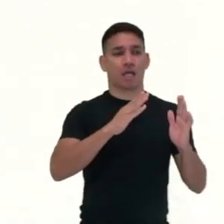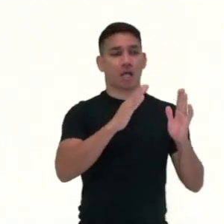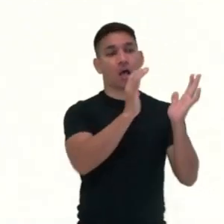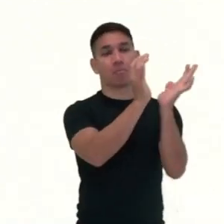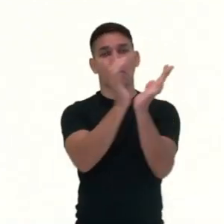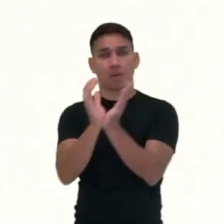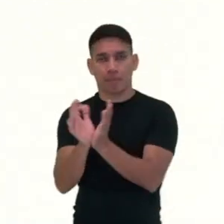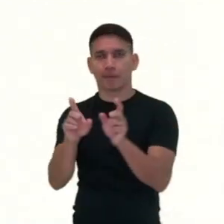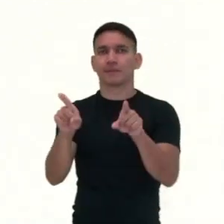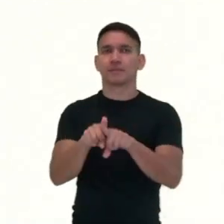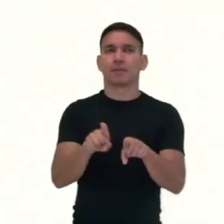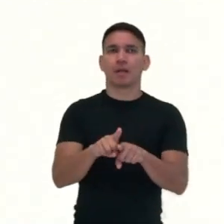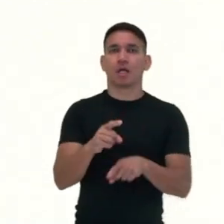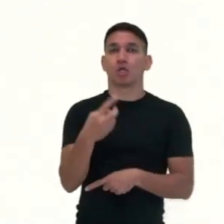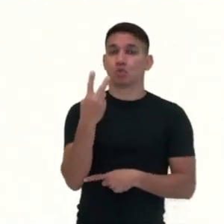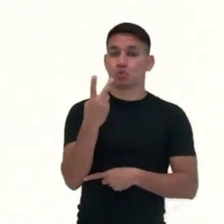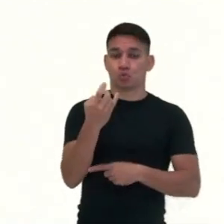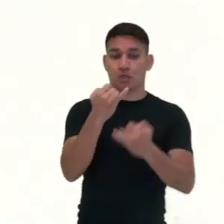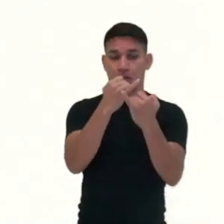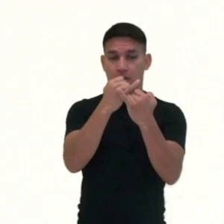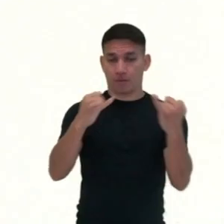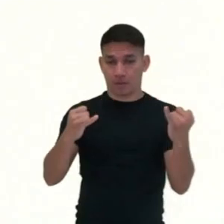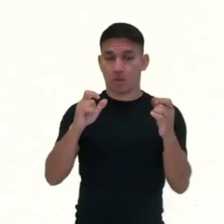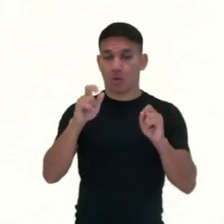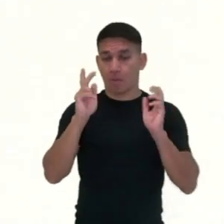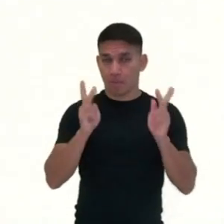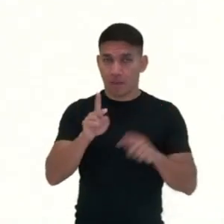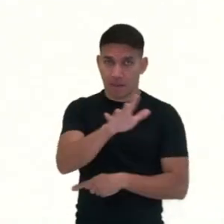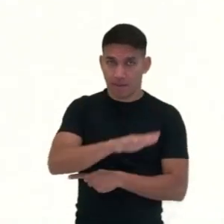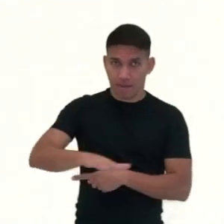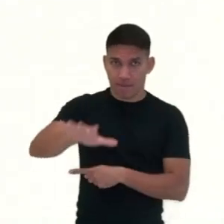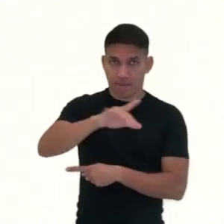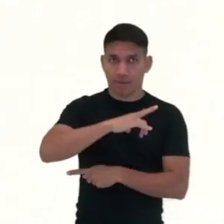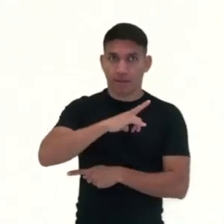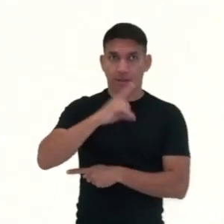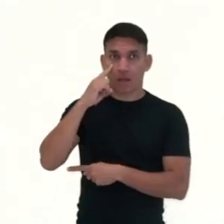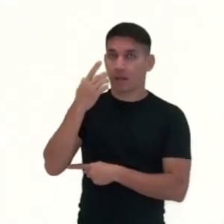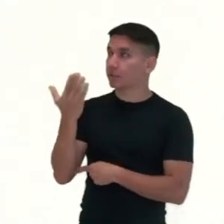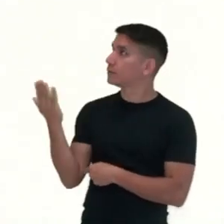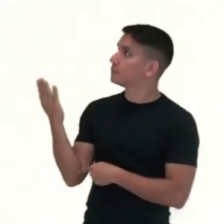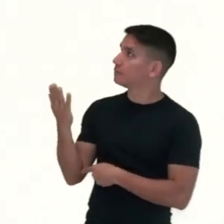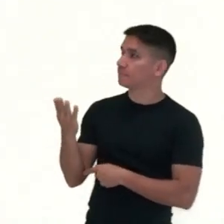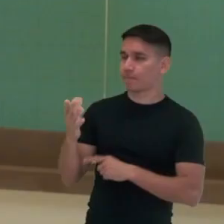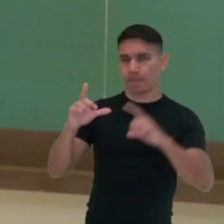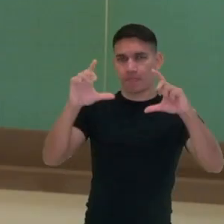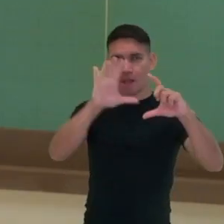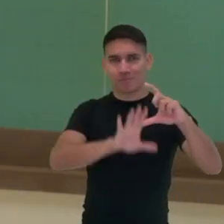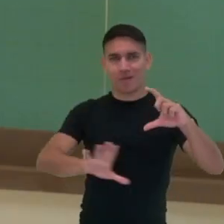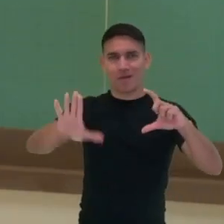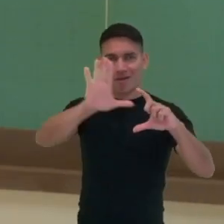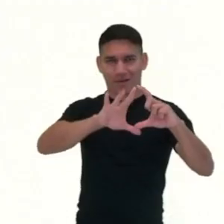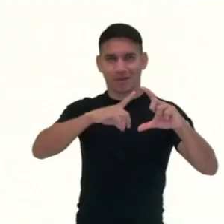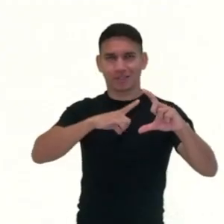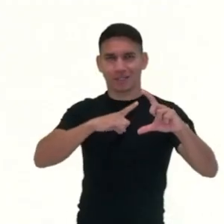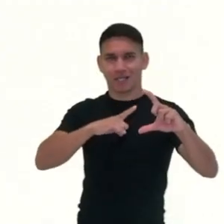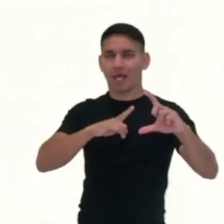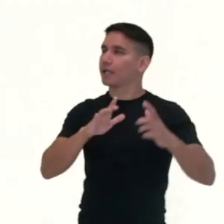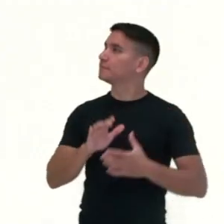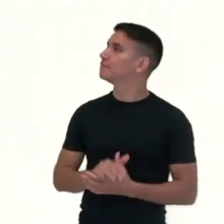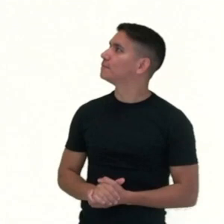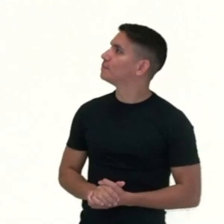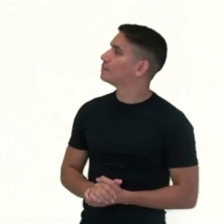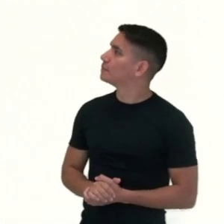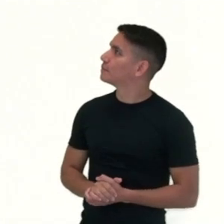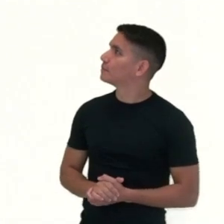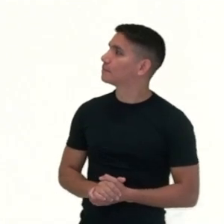só a definição. 2 retas em um mesmo plano, esse plano, esse ladinho, esse fundinho, né? Esse coloridinho,